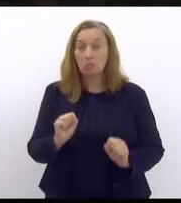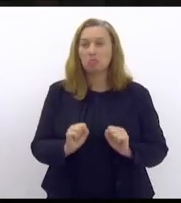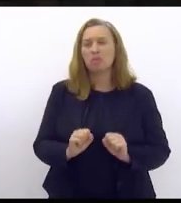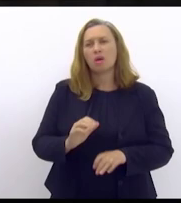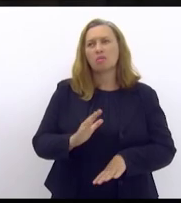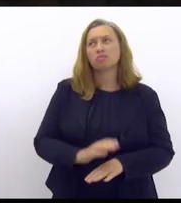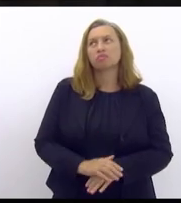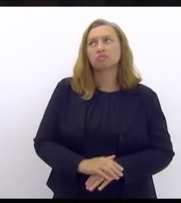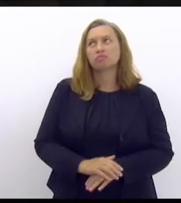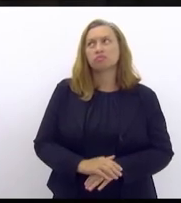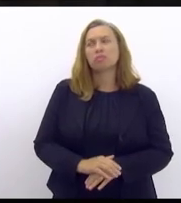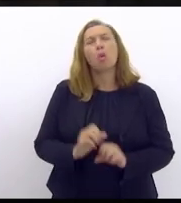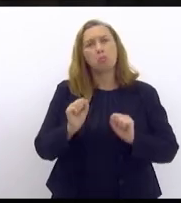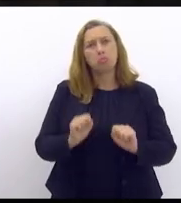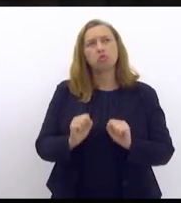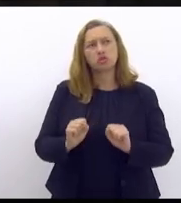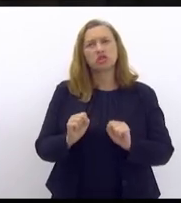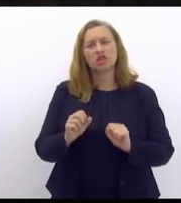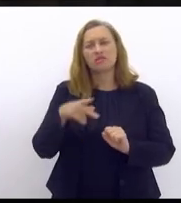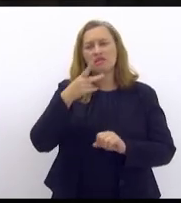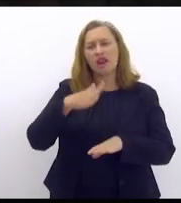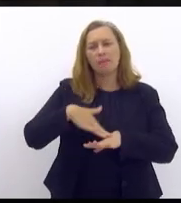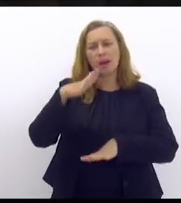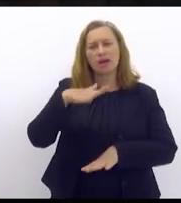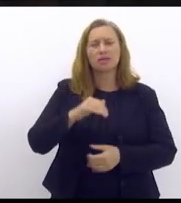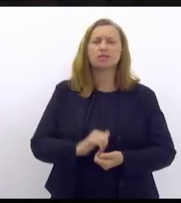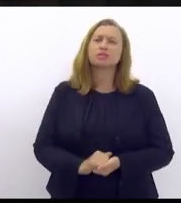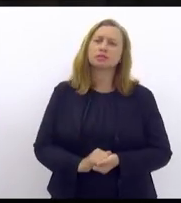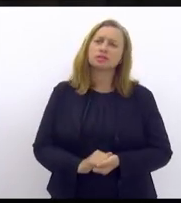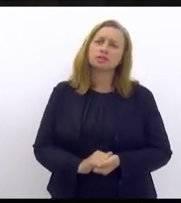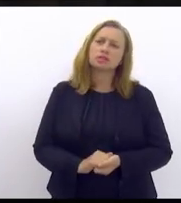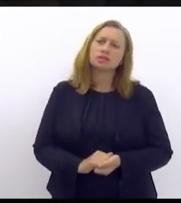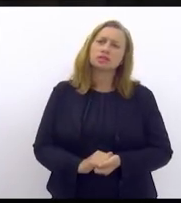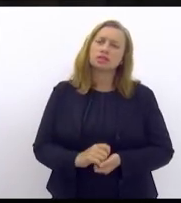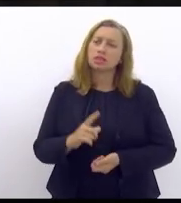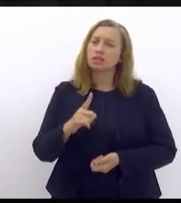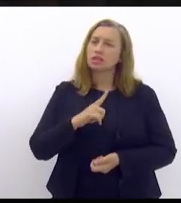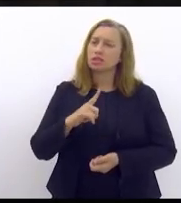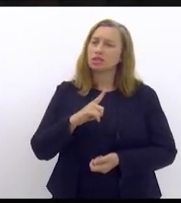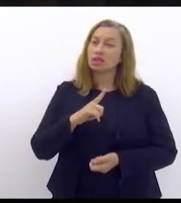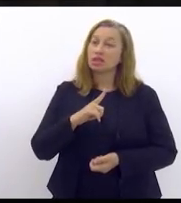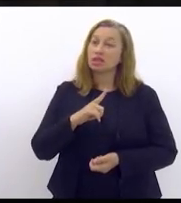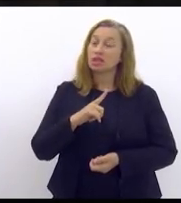aqui muitas citarem, que têm nomenclaturas